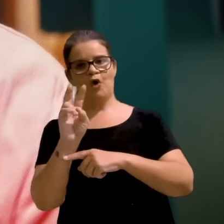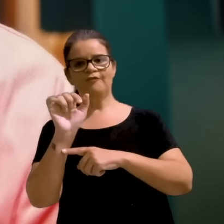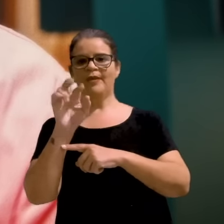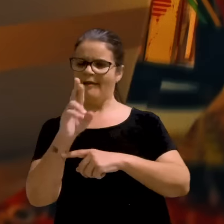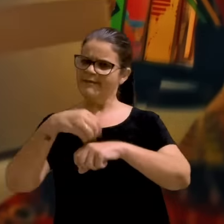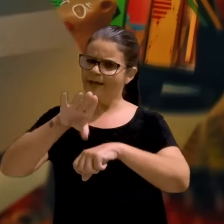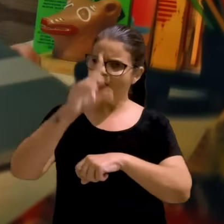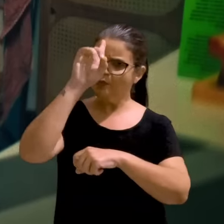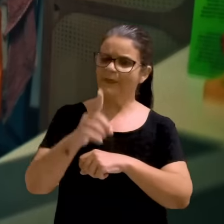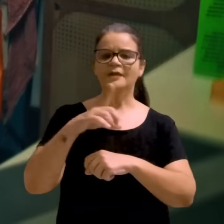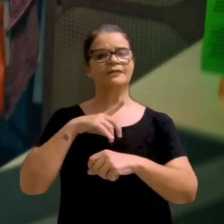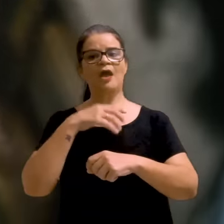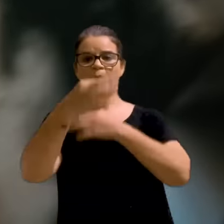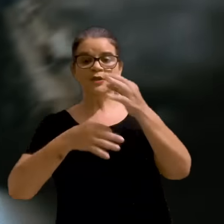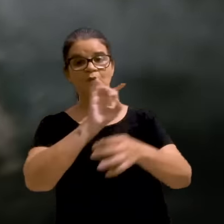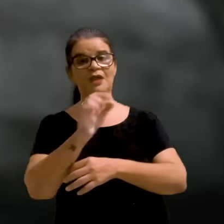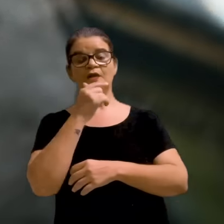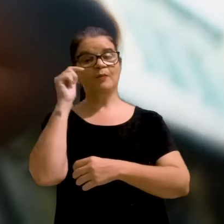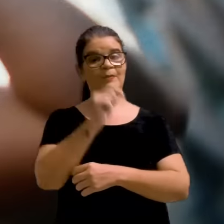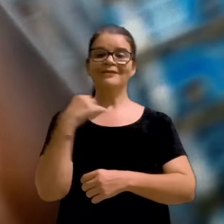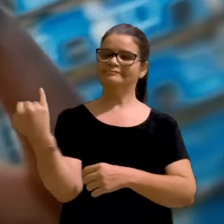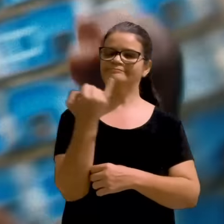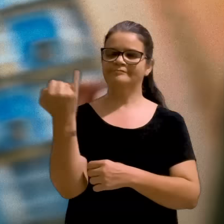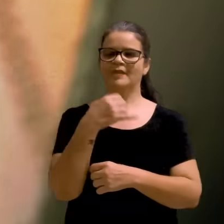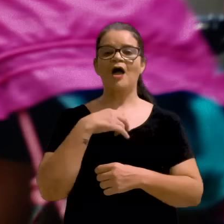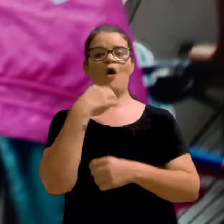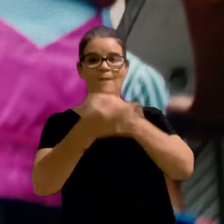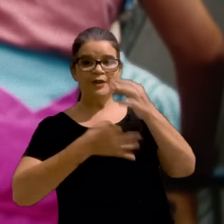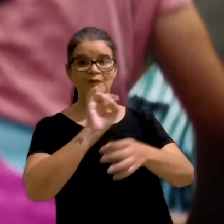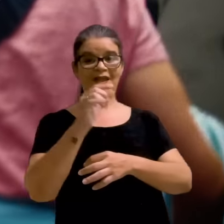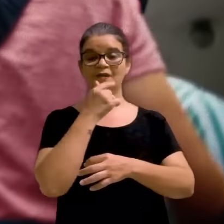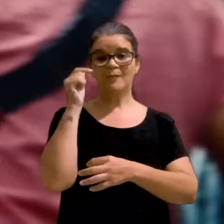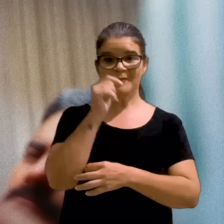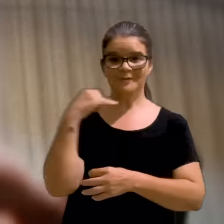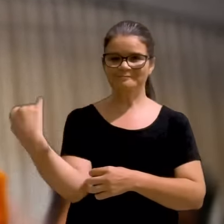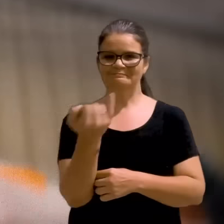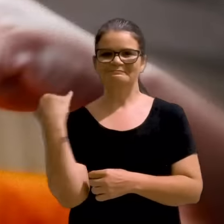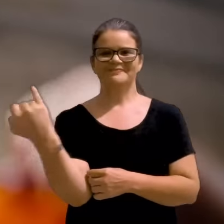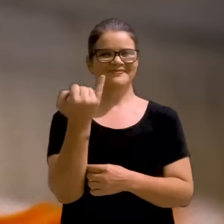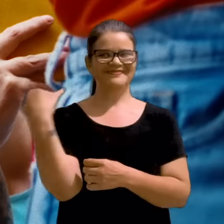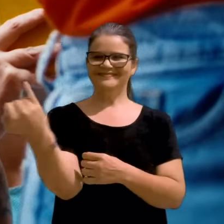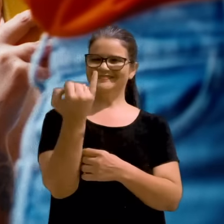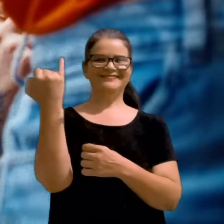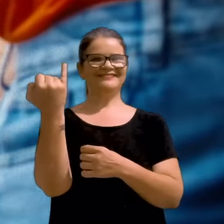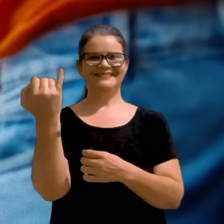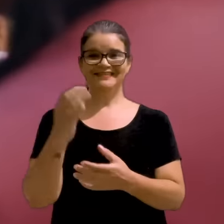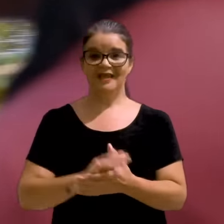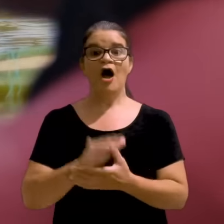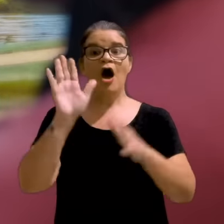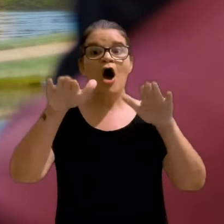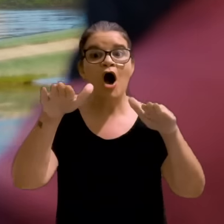ouvirparamudar.pe.gov.br. Manda lá teu recado. Uma cadeirante. De cada pernambucana e pernambucano conta. Plenárias presenciais por todo o estado. Pernambucano